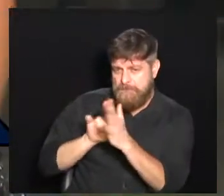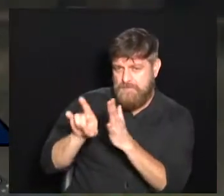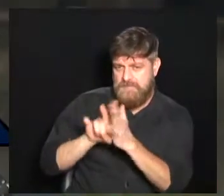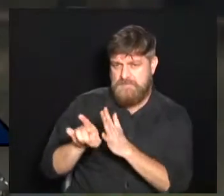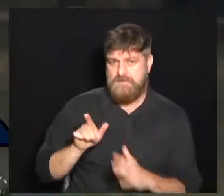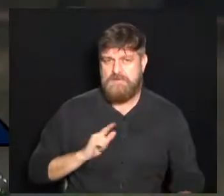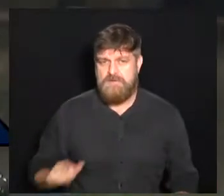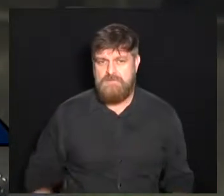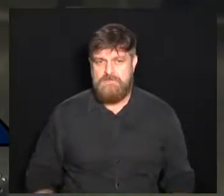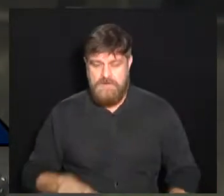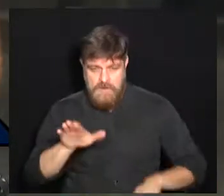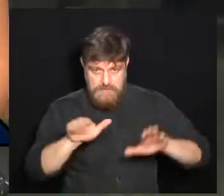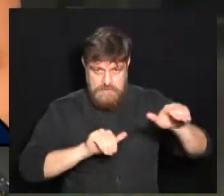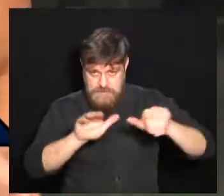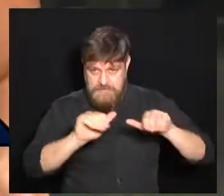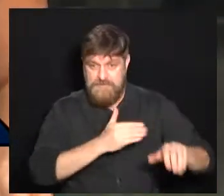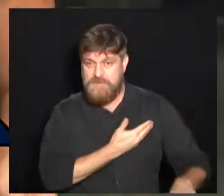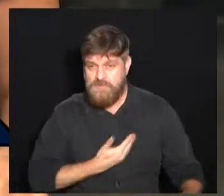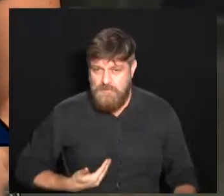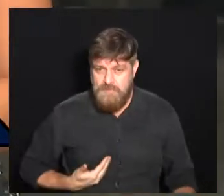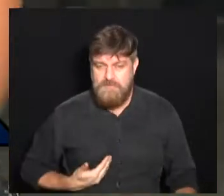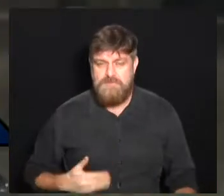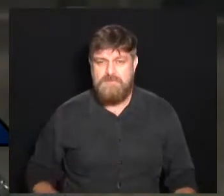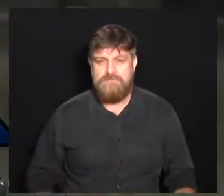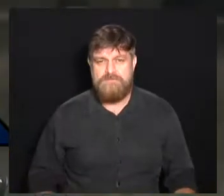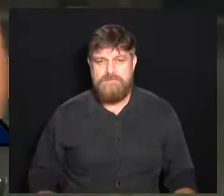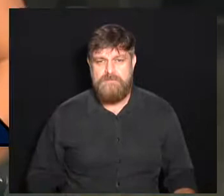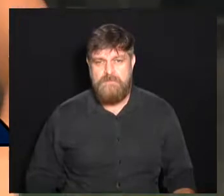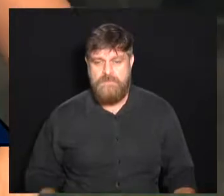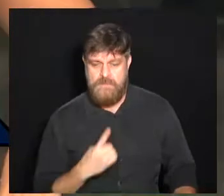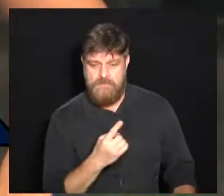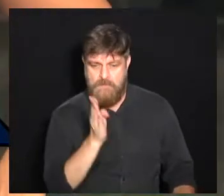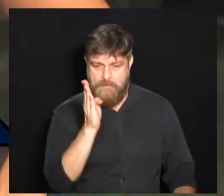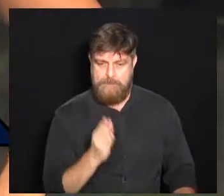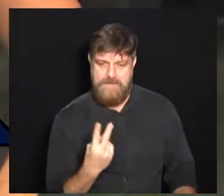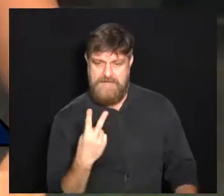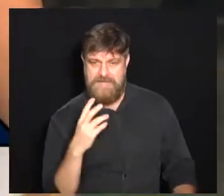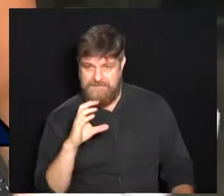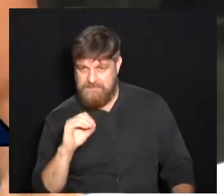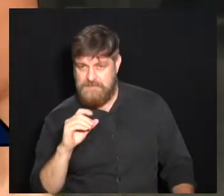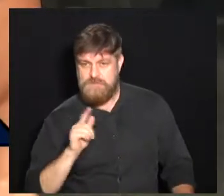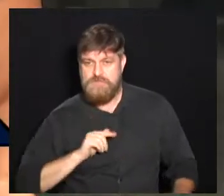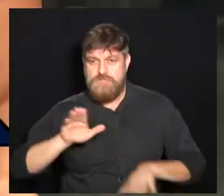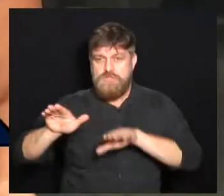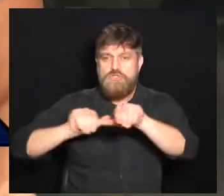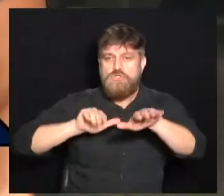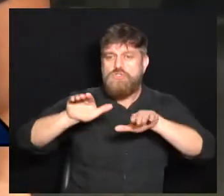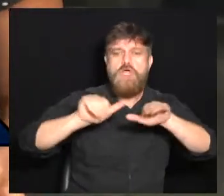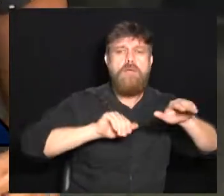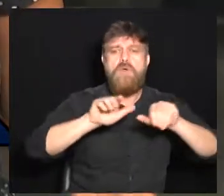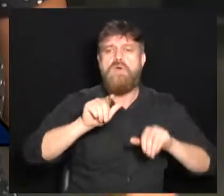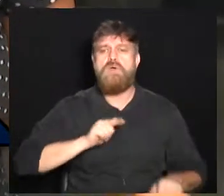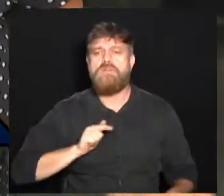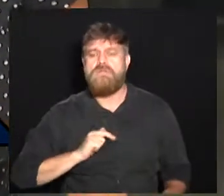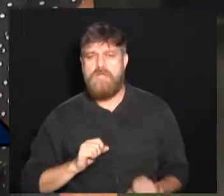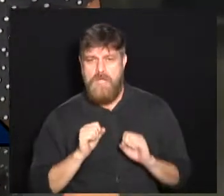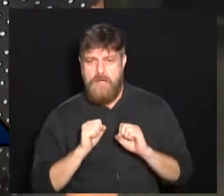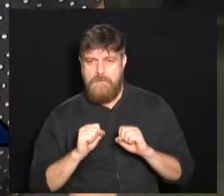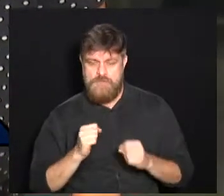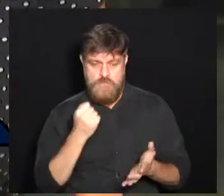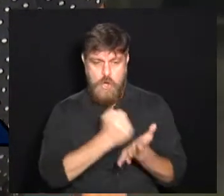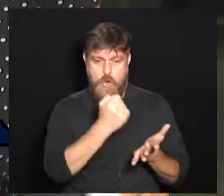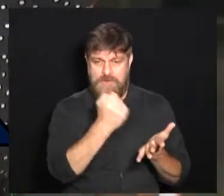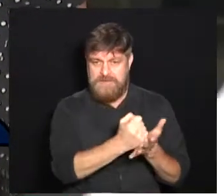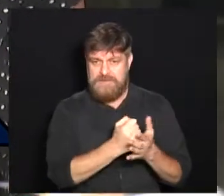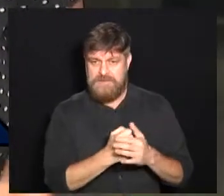eu fui ver o chamamento público, que é o chamamento público 1 de 2020, que é o chamamento que abre aí a